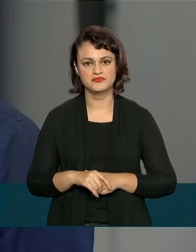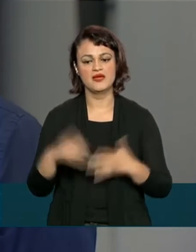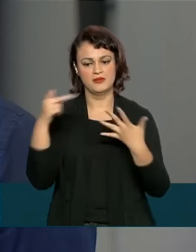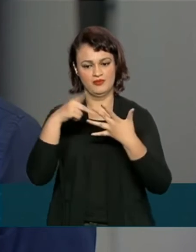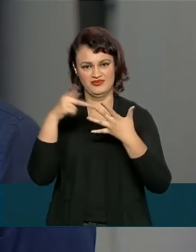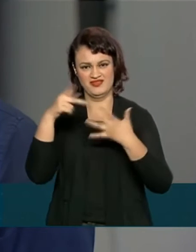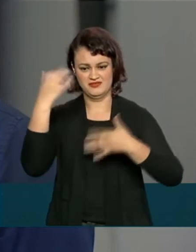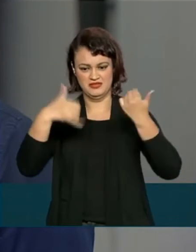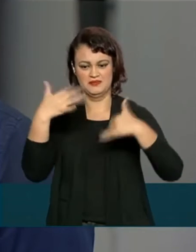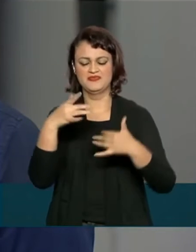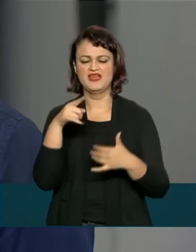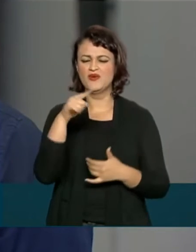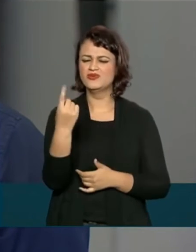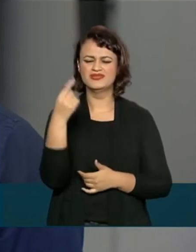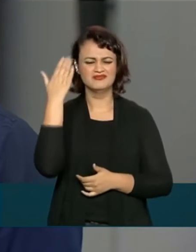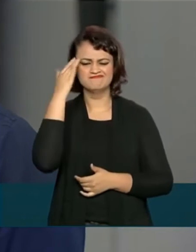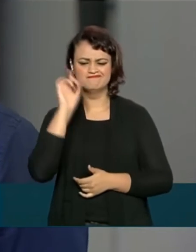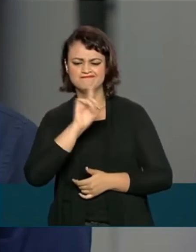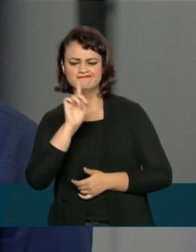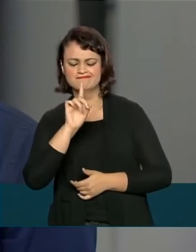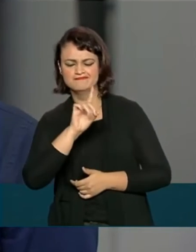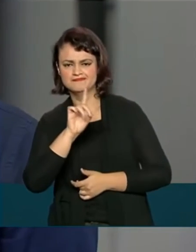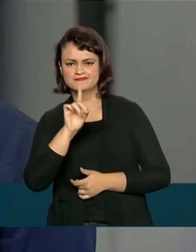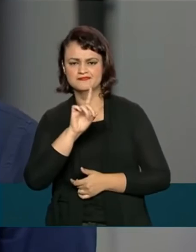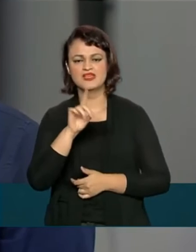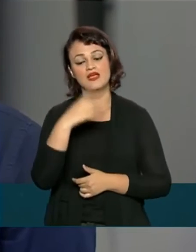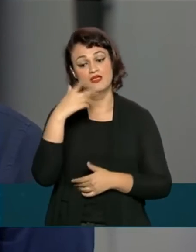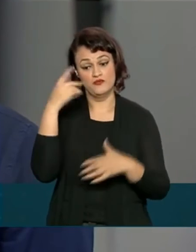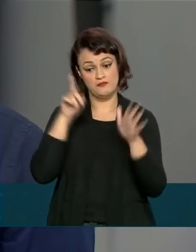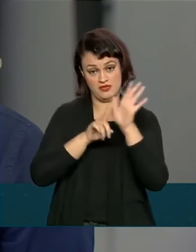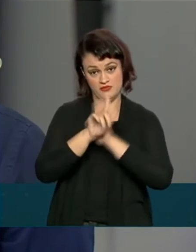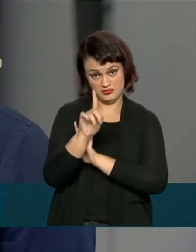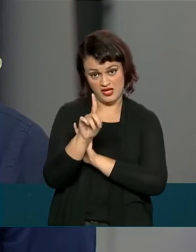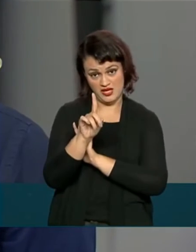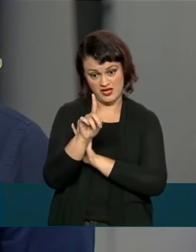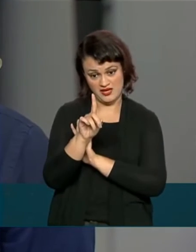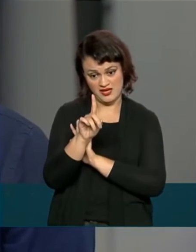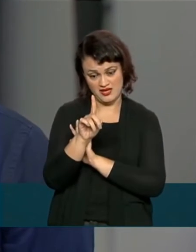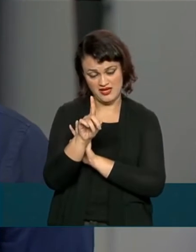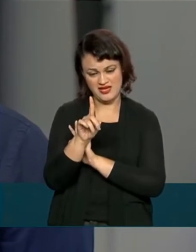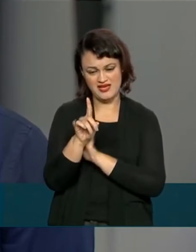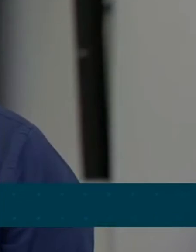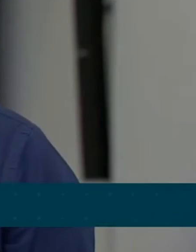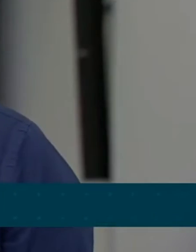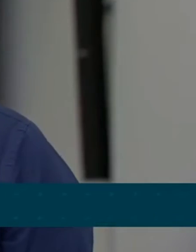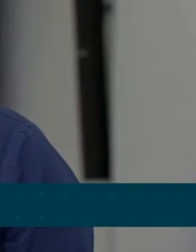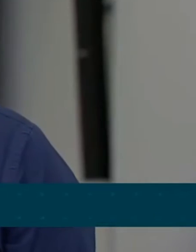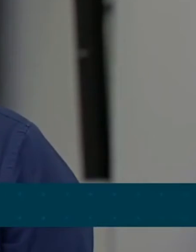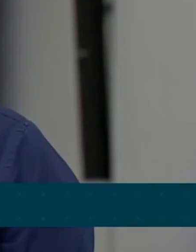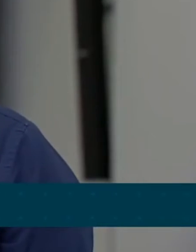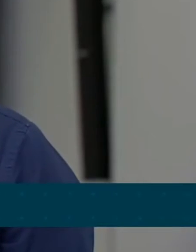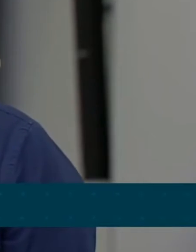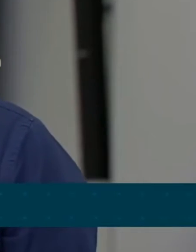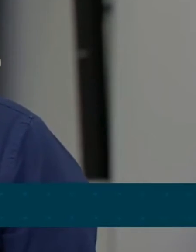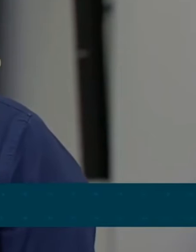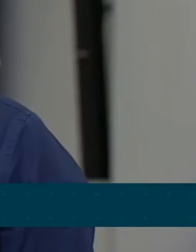portaria, uma coisa que não ficou clara para mim ainda, por exemplo, e eu vou fazer essa pergunta, eu vou tomar a liberdade de fazer uma pergunta separada, porque essa primeira é muito